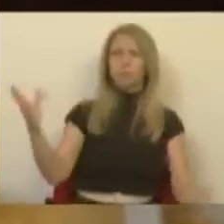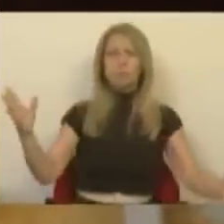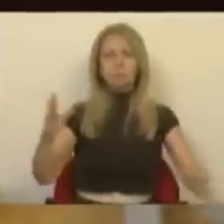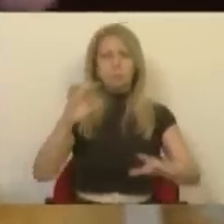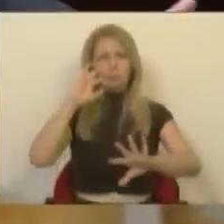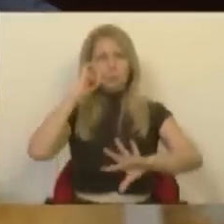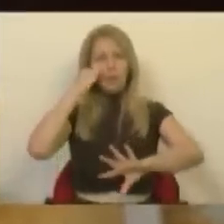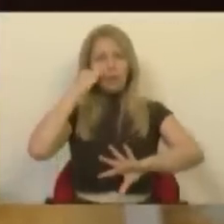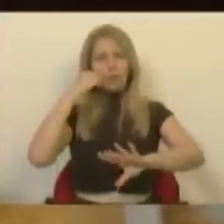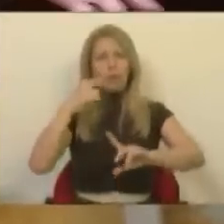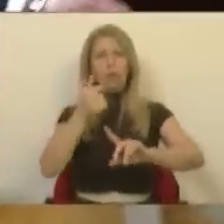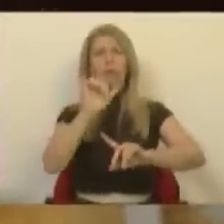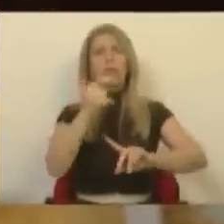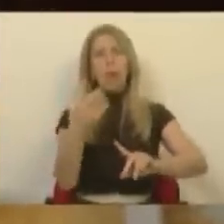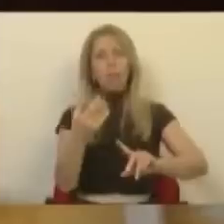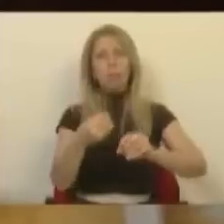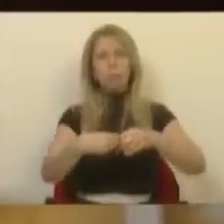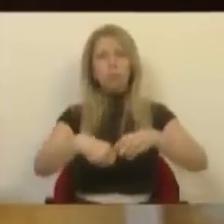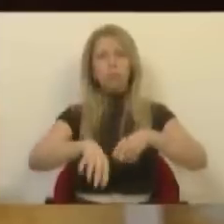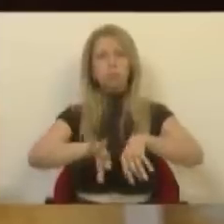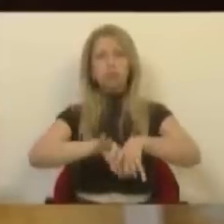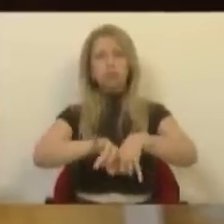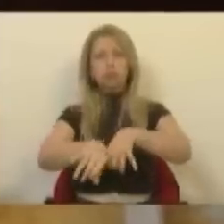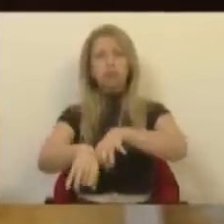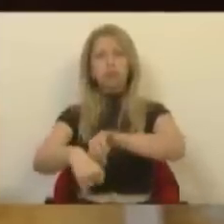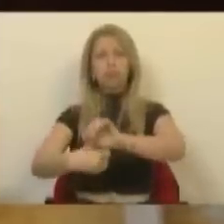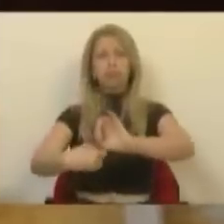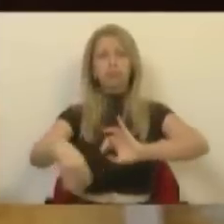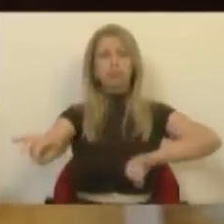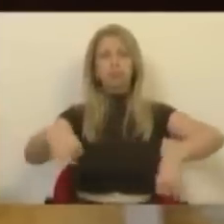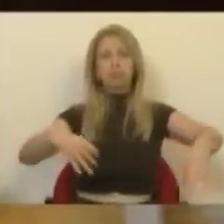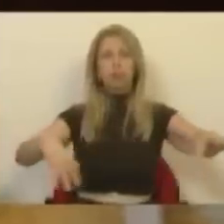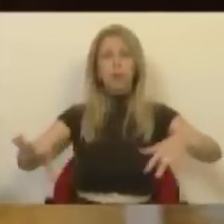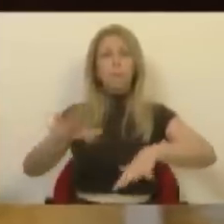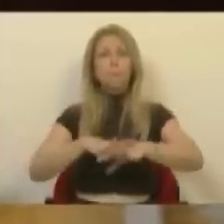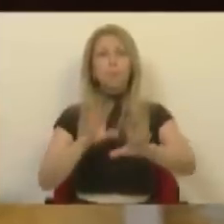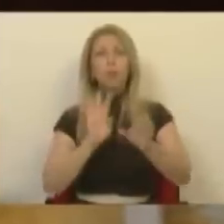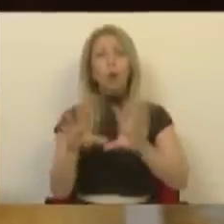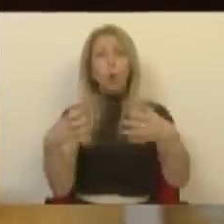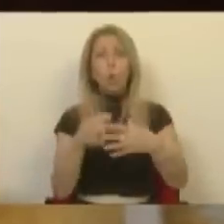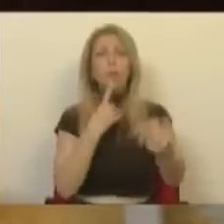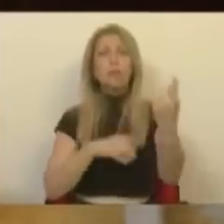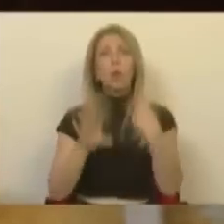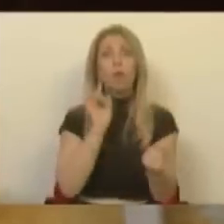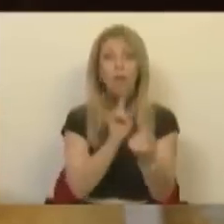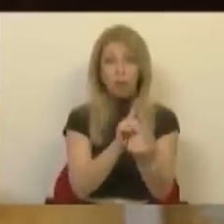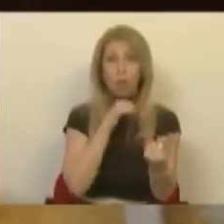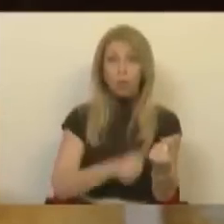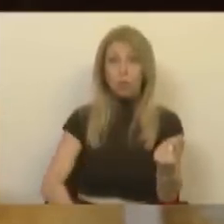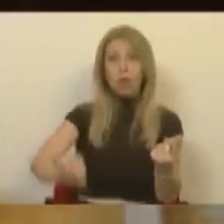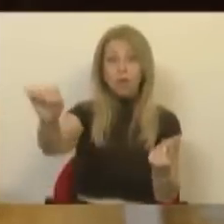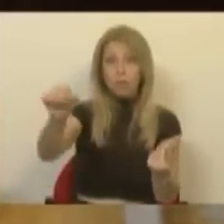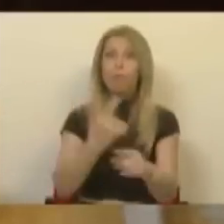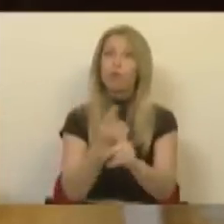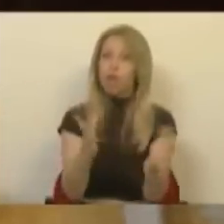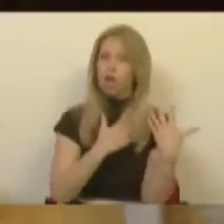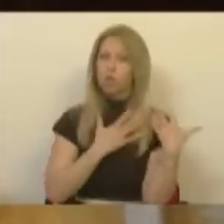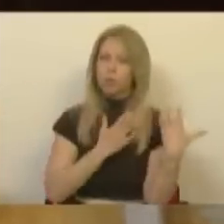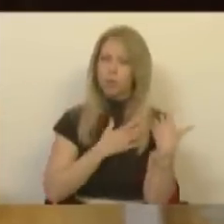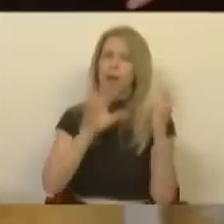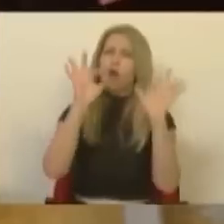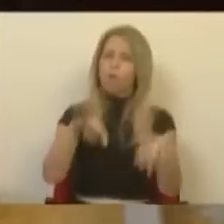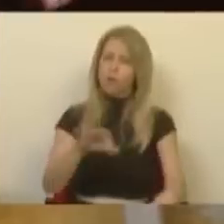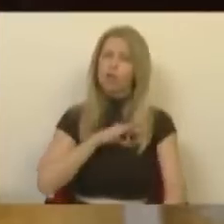a desfazer só os Bocados atrás de comissões de inquérito com o seu avalo porque no fim do seu primeiro ministro as responsabilidade vai ter um nome já não é